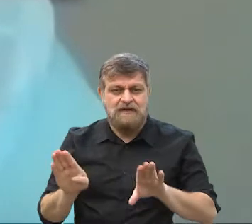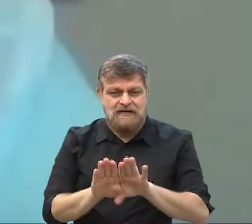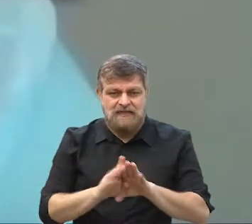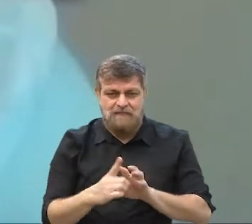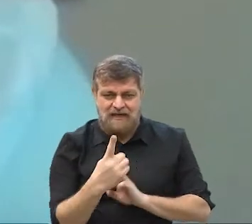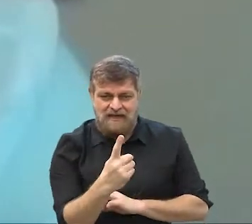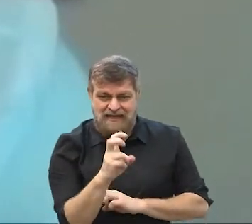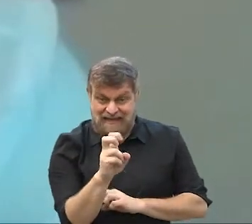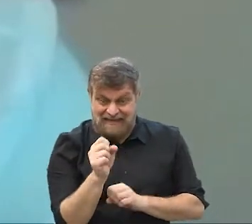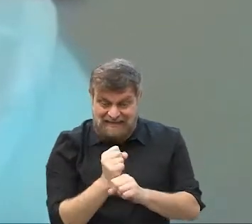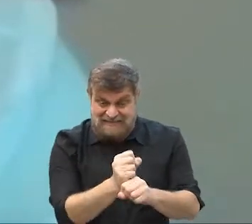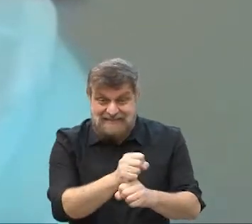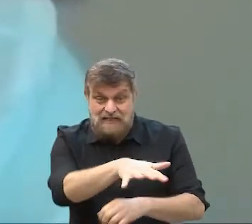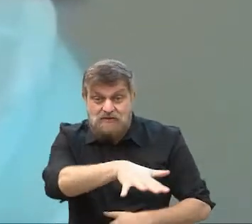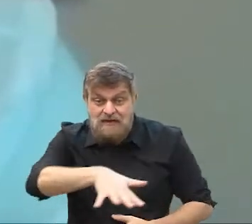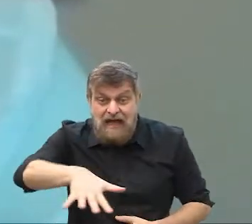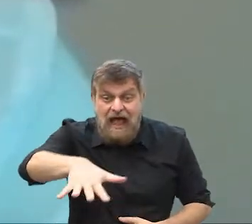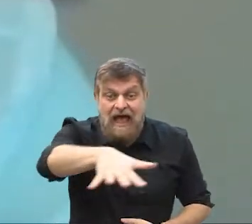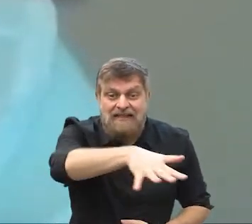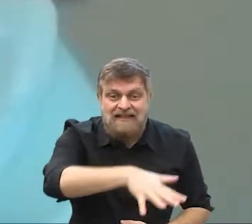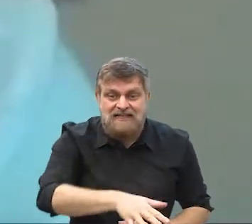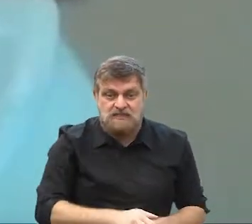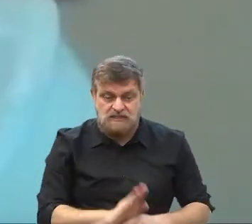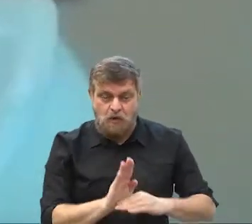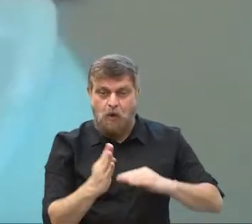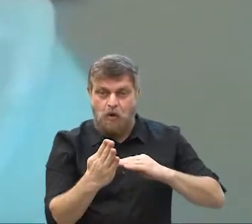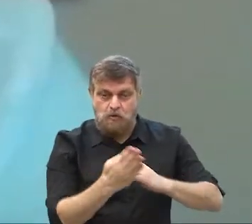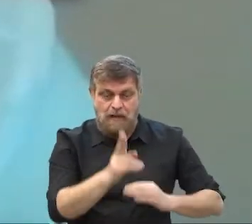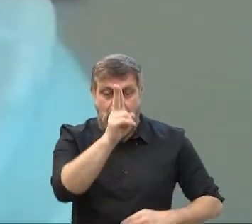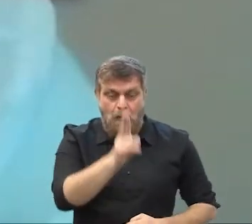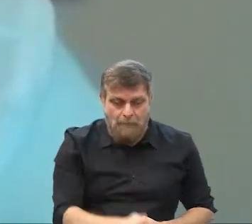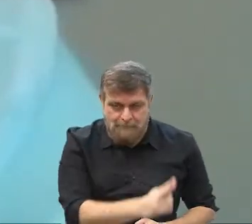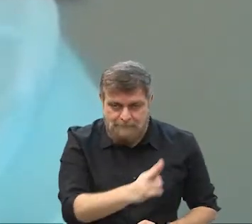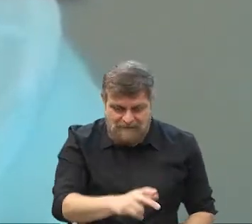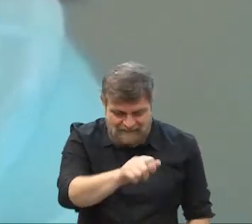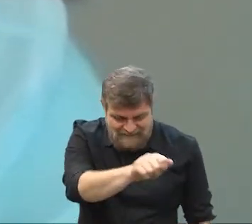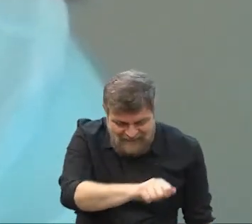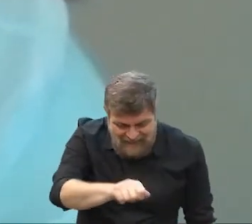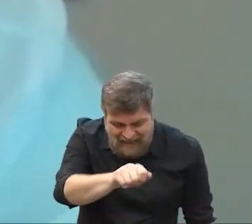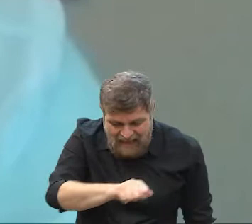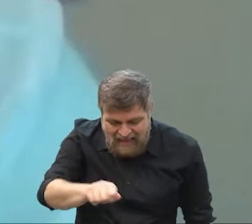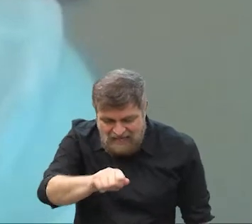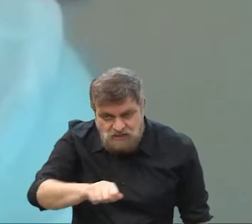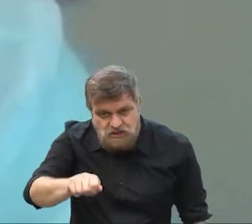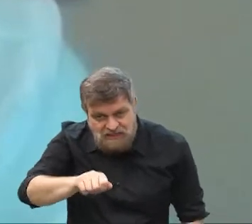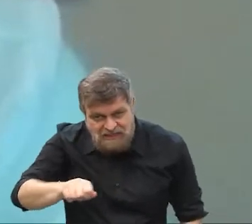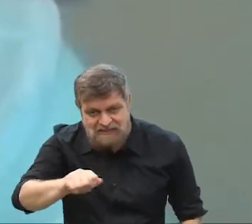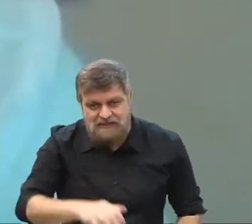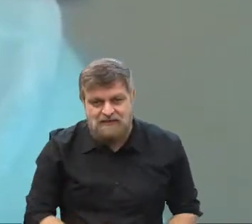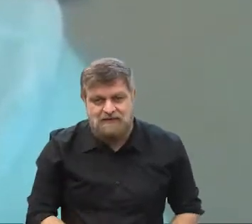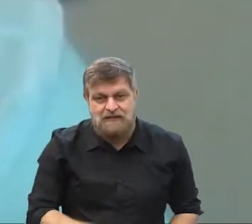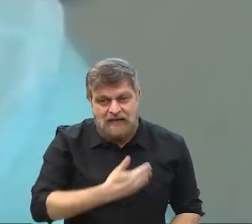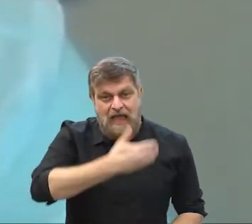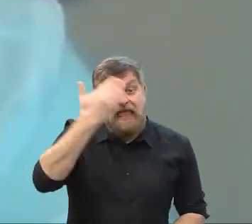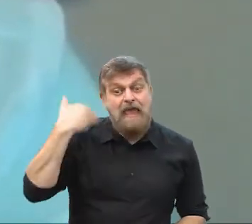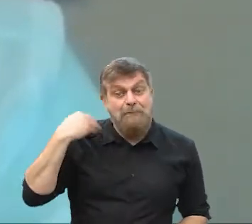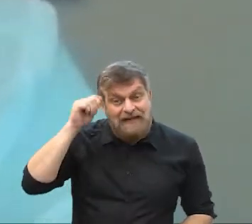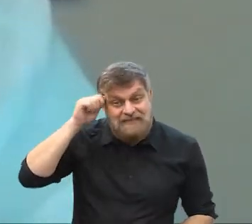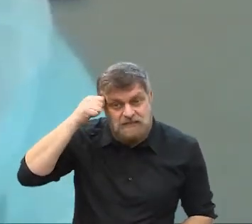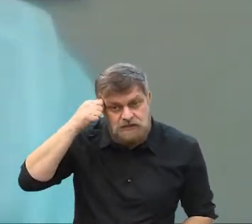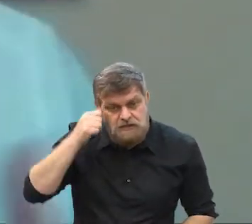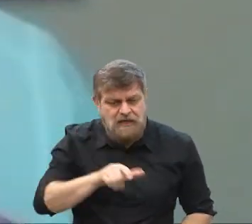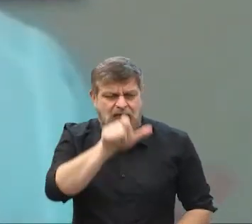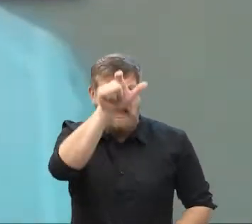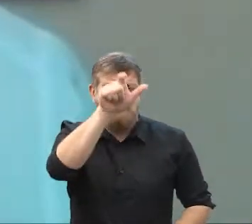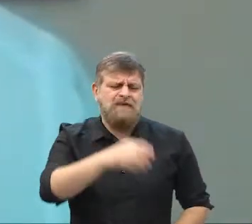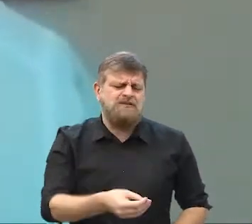na região da Vila Padre Anchieta, Aparecidinha. Uma pessoa boníssima, acolhedor,